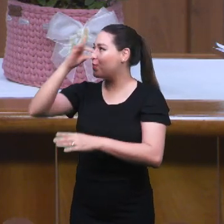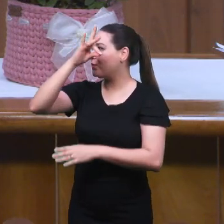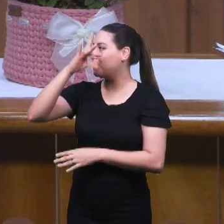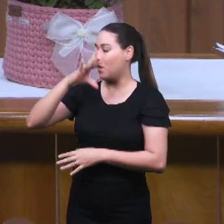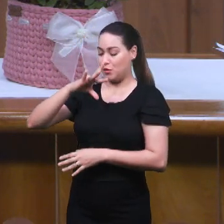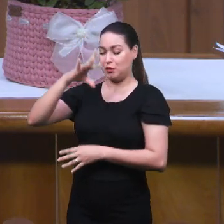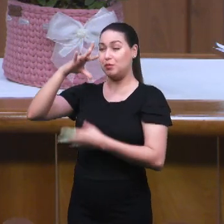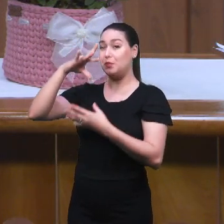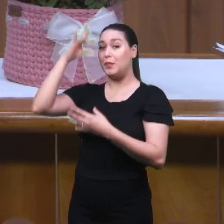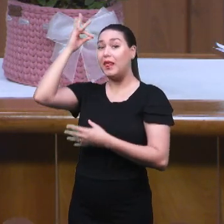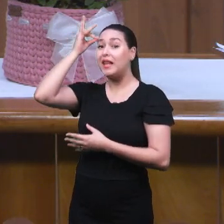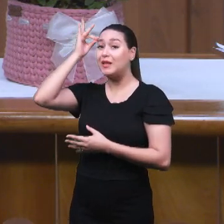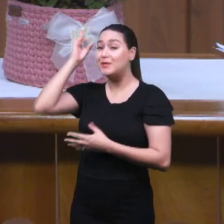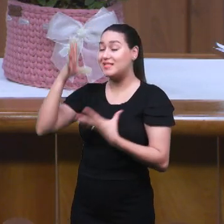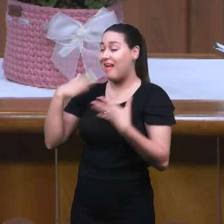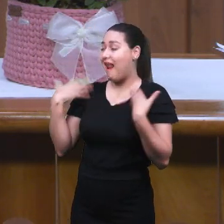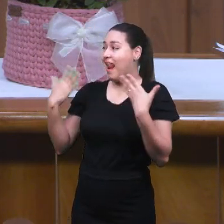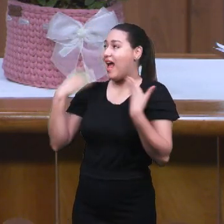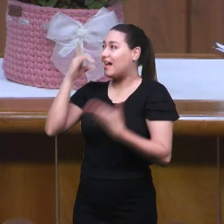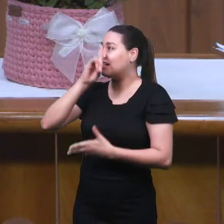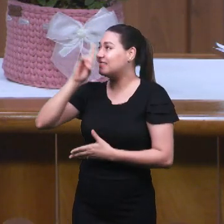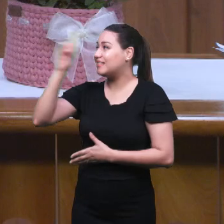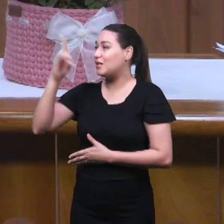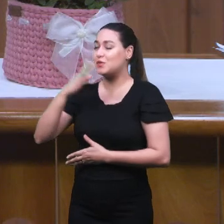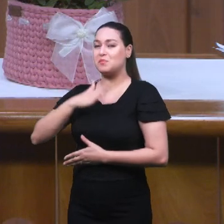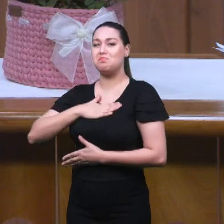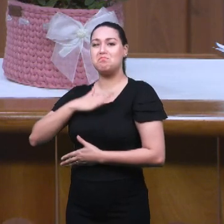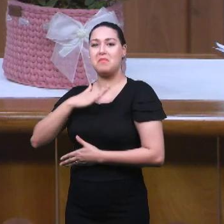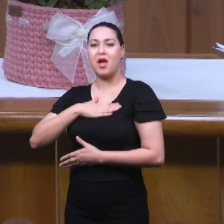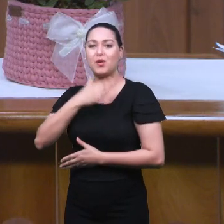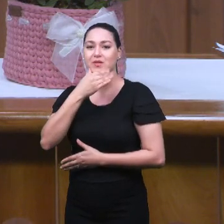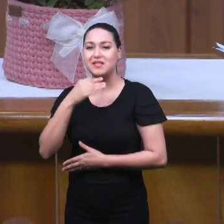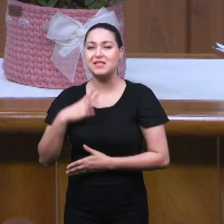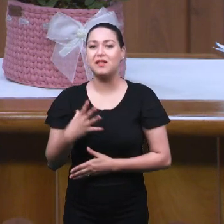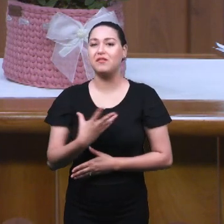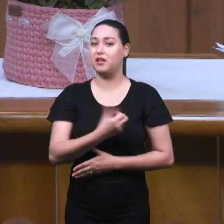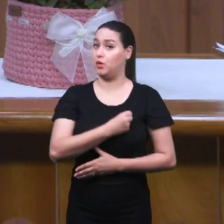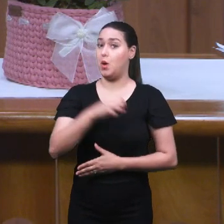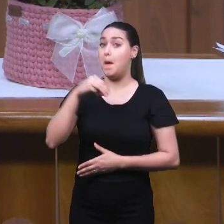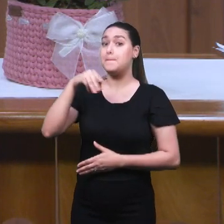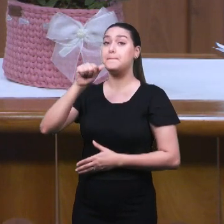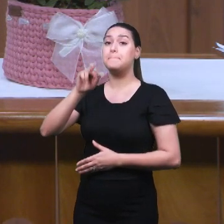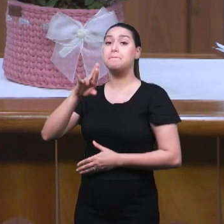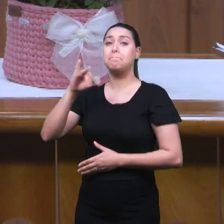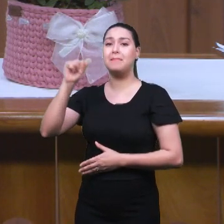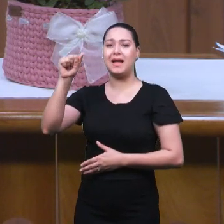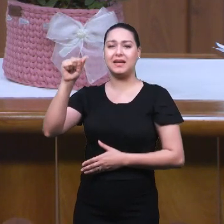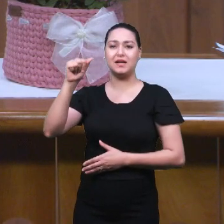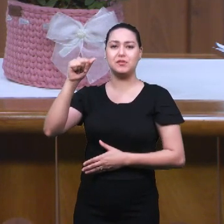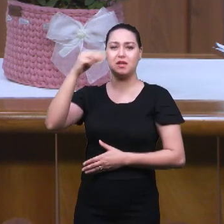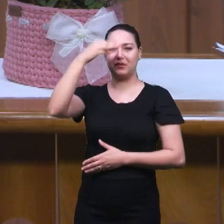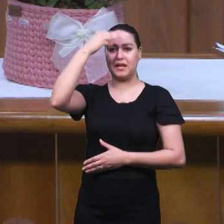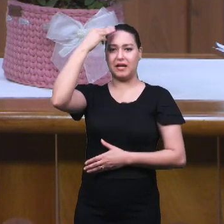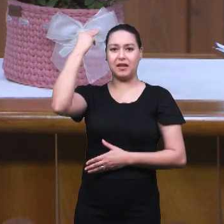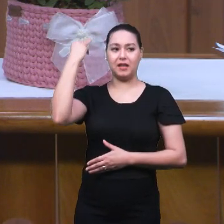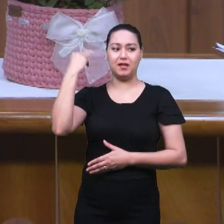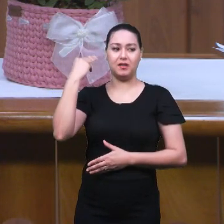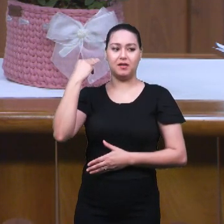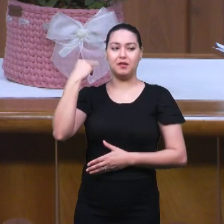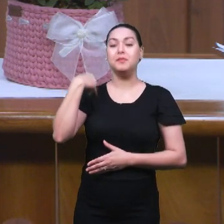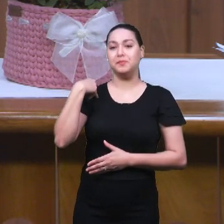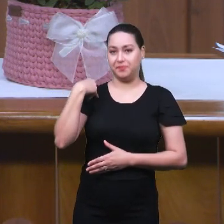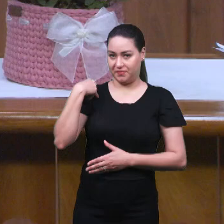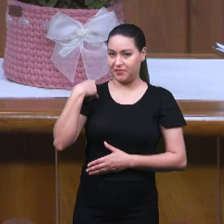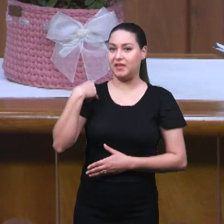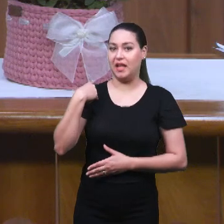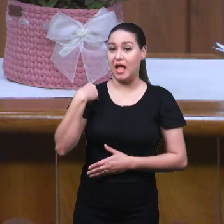Salvador. E a Maria, aquela serva de Deus, que nunca fez nenhum milagre, que não derramou o sangue, e passou a